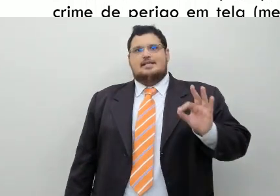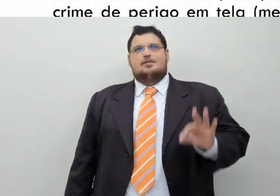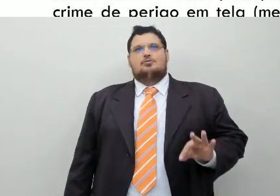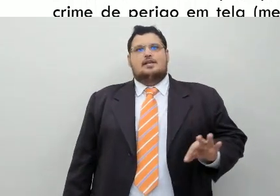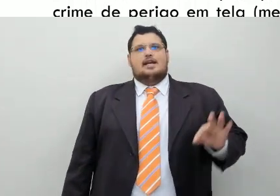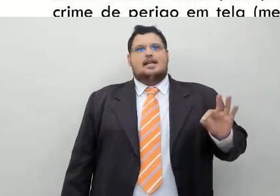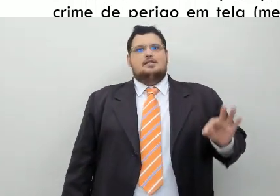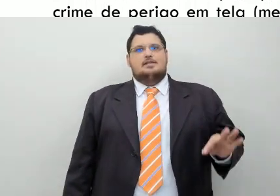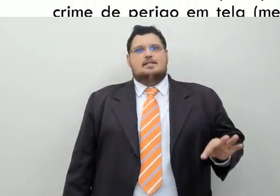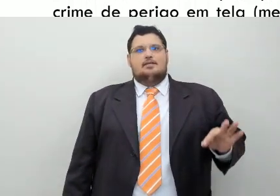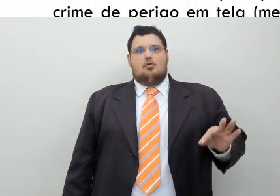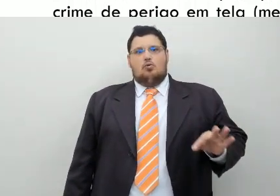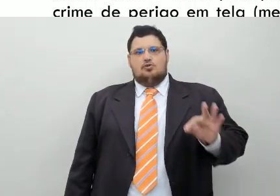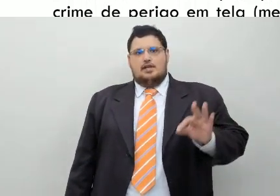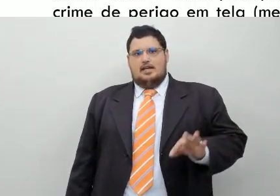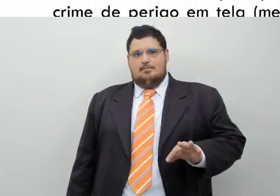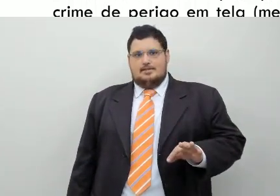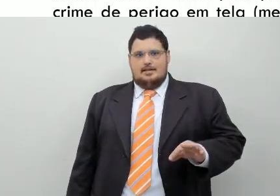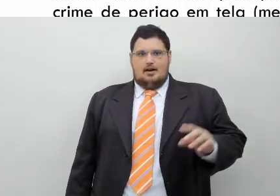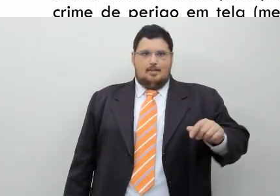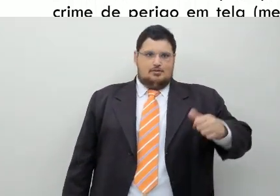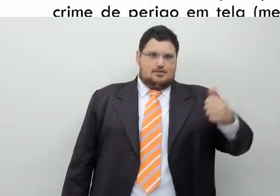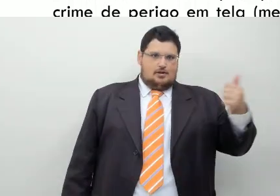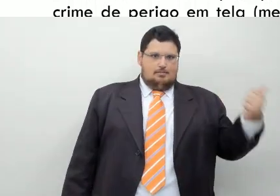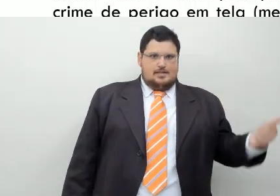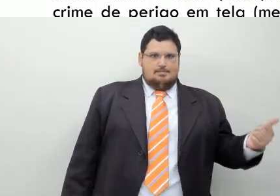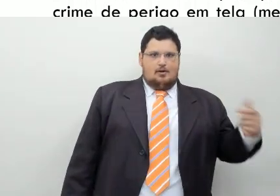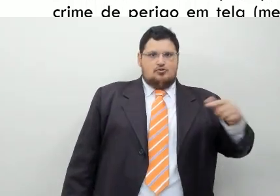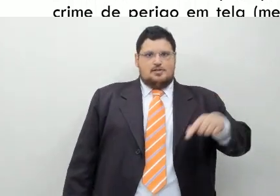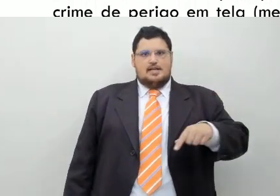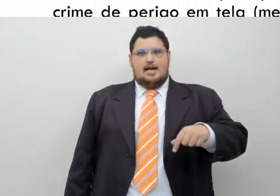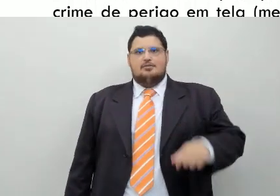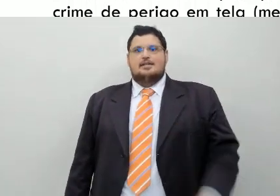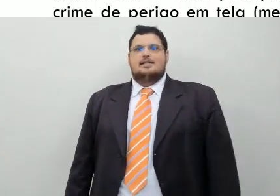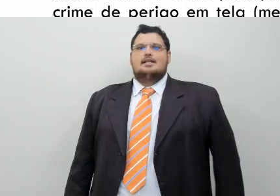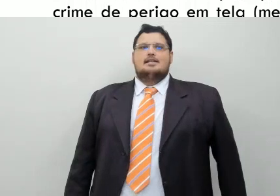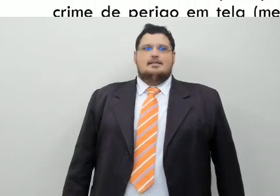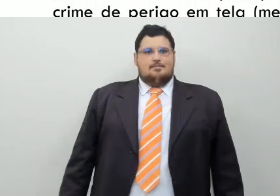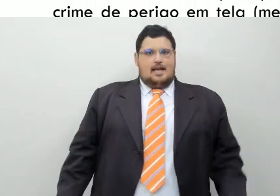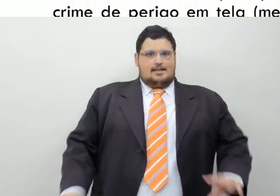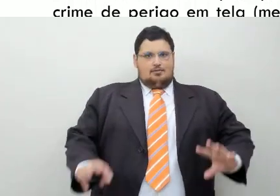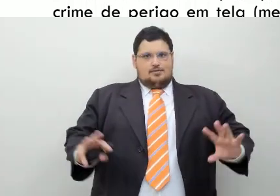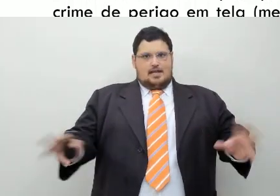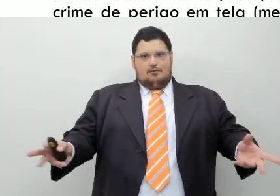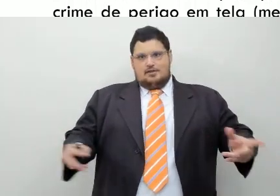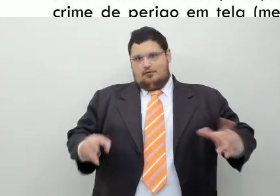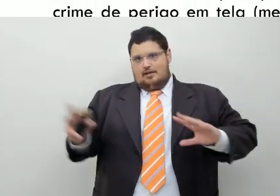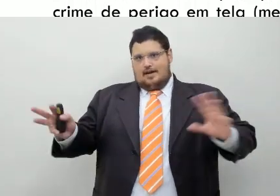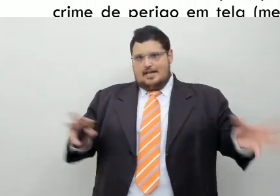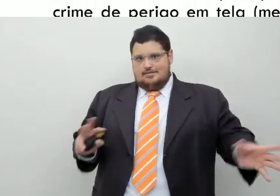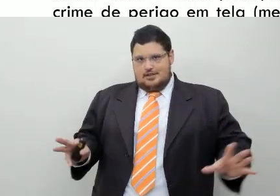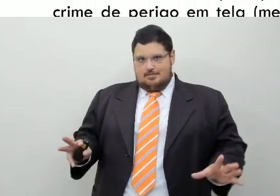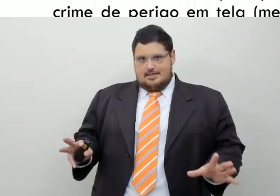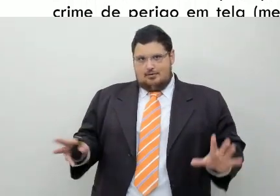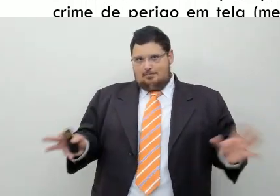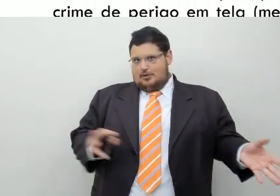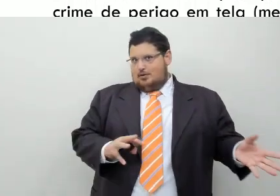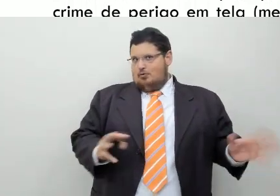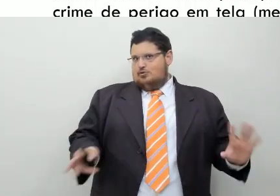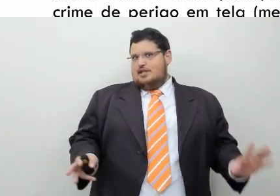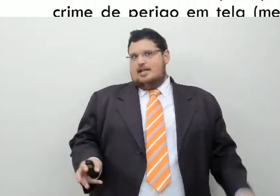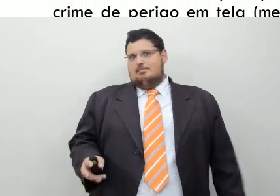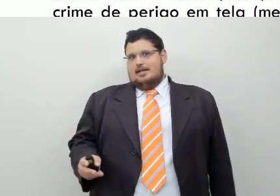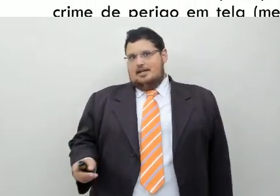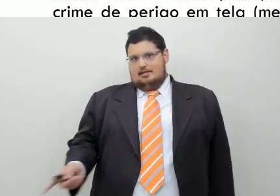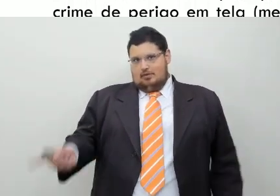né, ensina a doutrina que é inadmissível com concurso de crimes, ao menos entre o crime principal e o subsidiário, né, então, salvo se forem várias vítimas. Então não pode ter